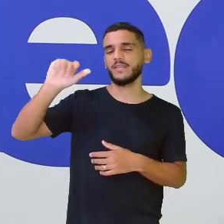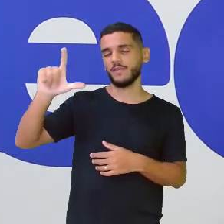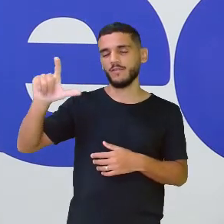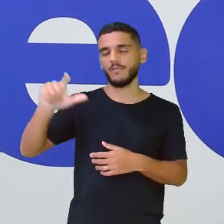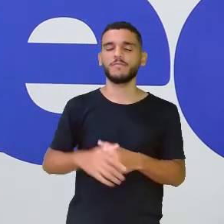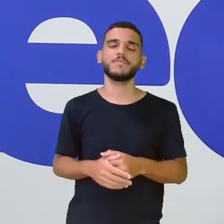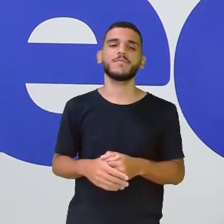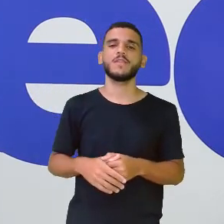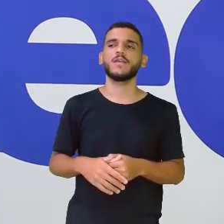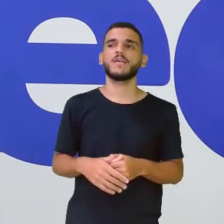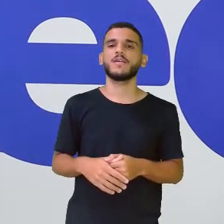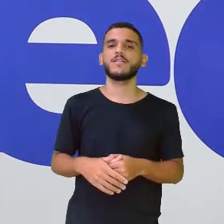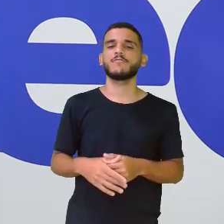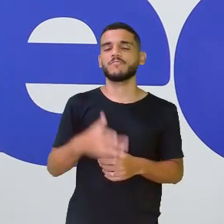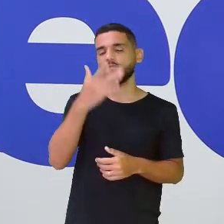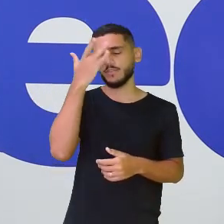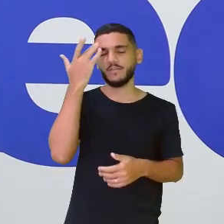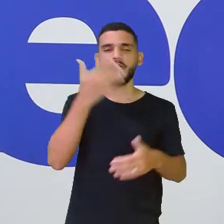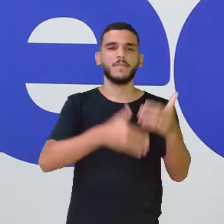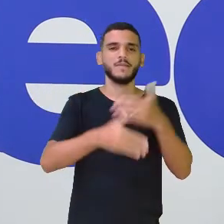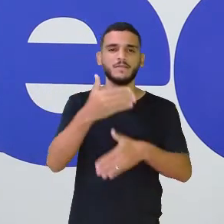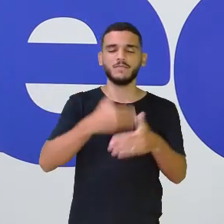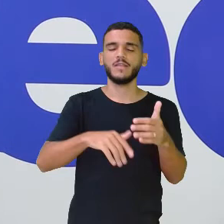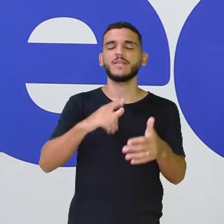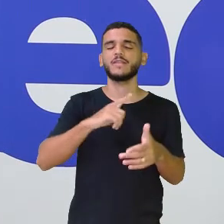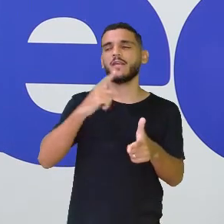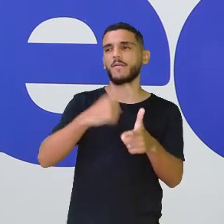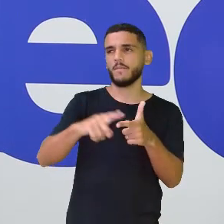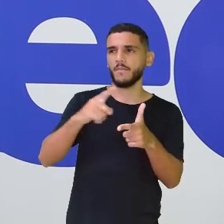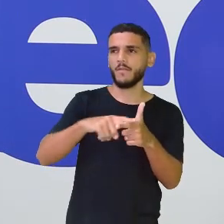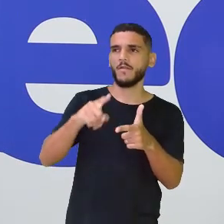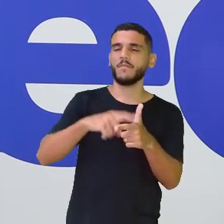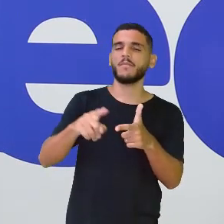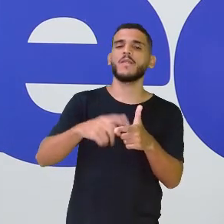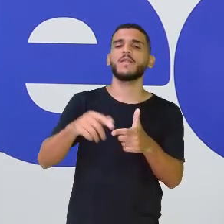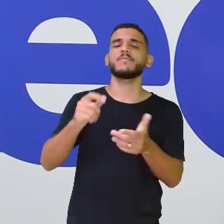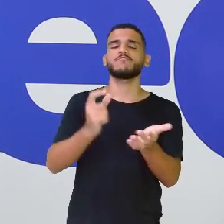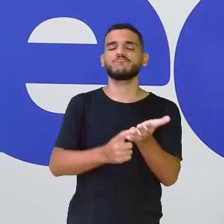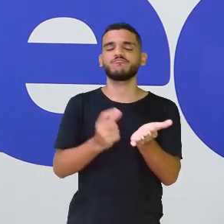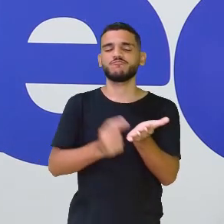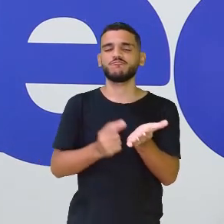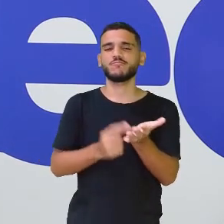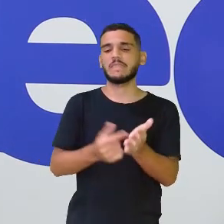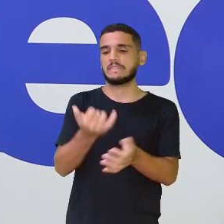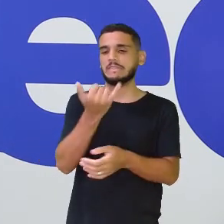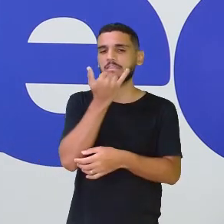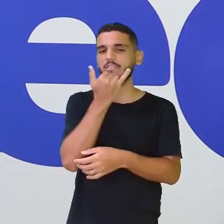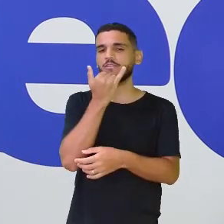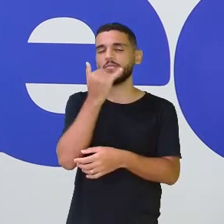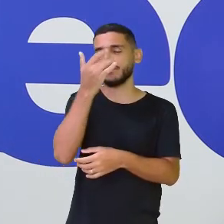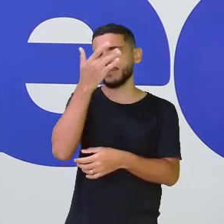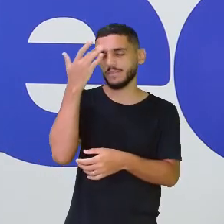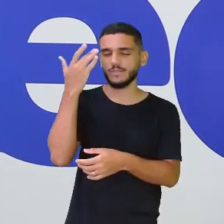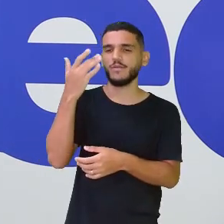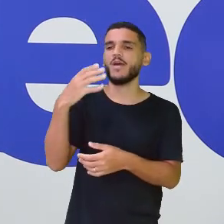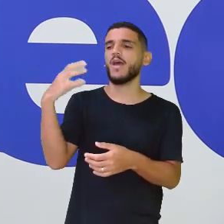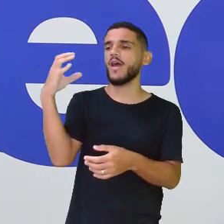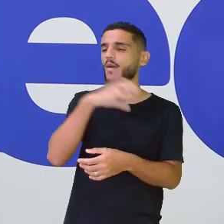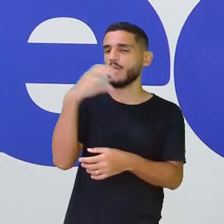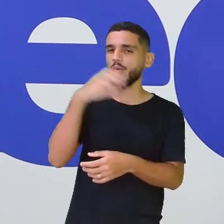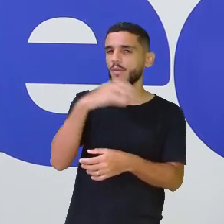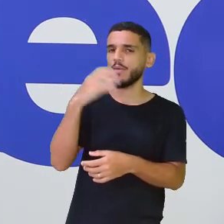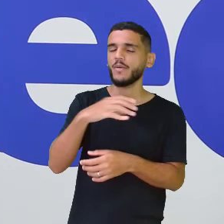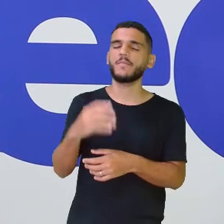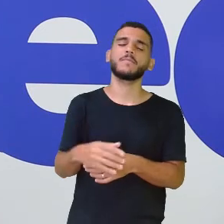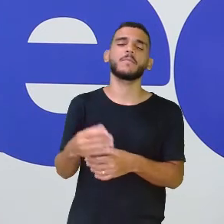professora. Eles estavam tentando responder, que está com um probleminha aqui no aplicativo, a gente já pede desculpas, tá? Tá todo mundo correndo aqui para resolver. Ficou